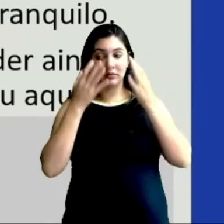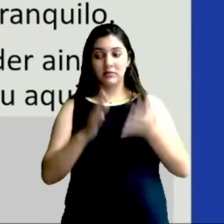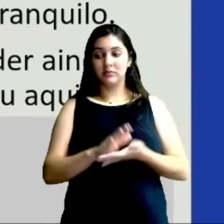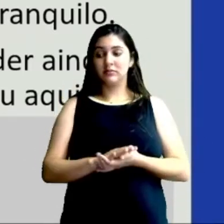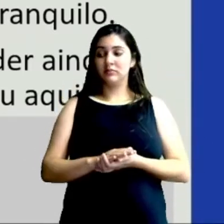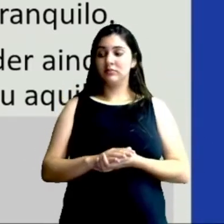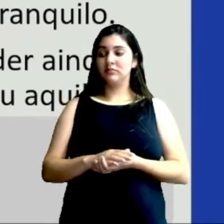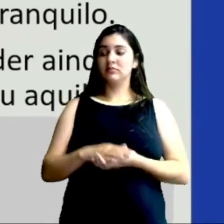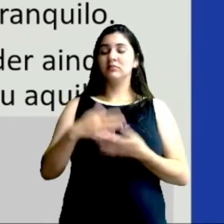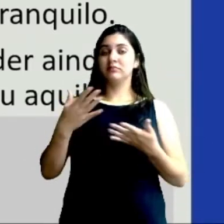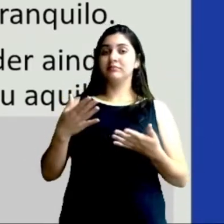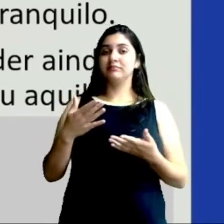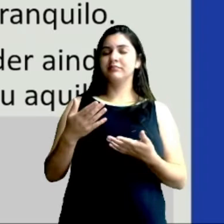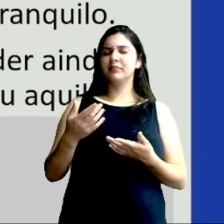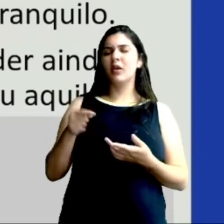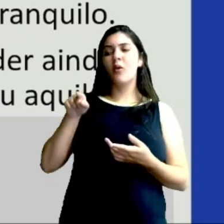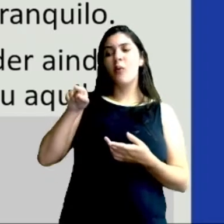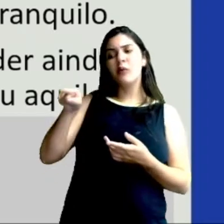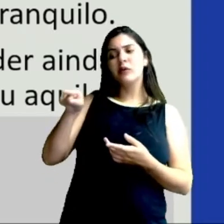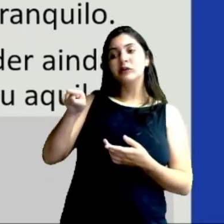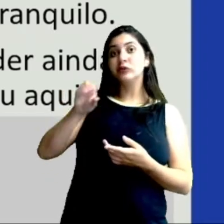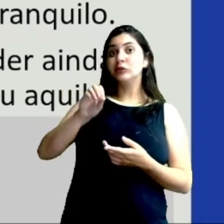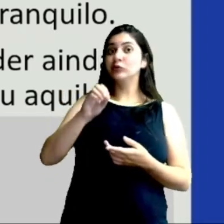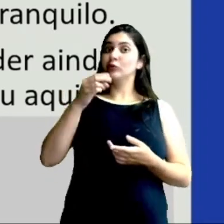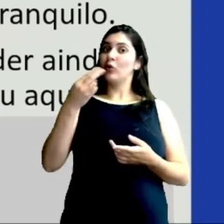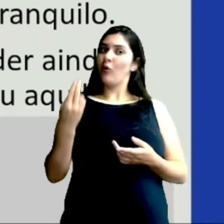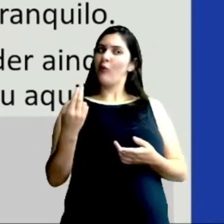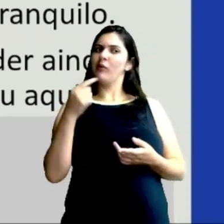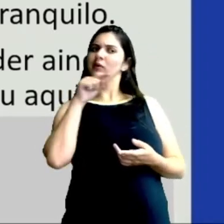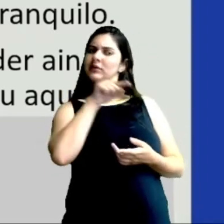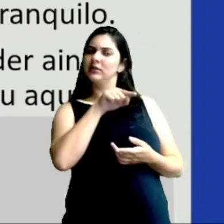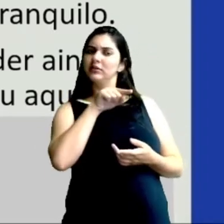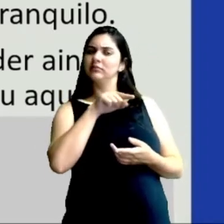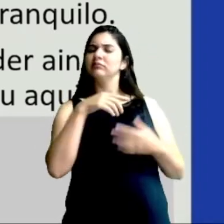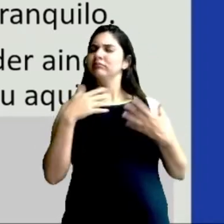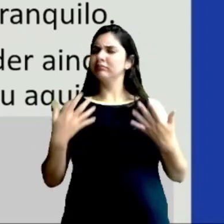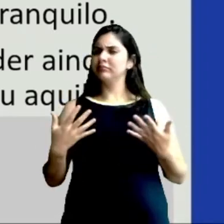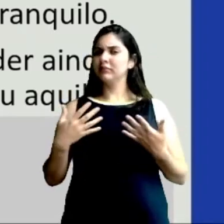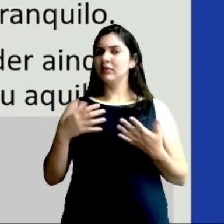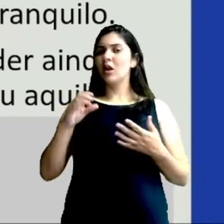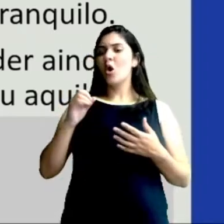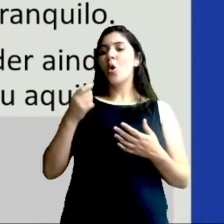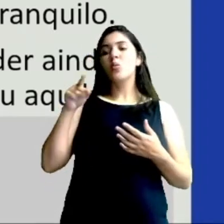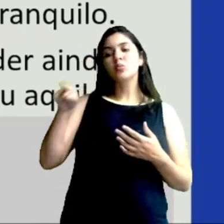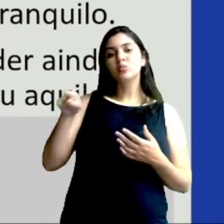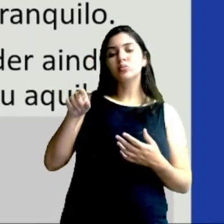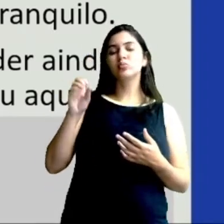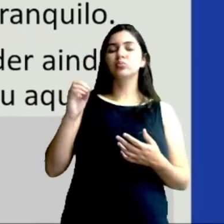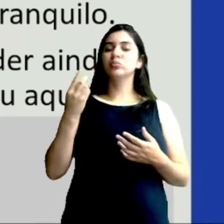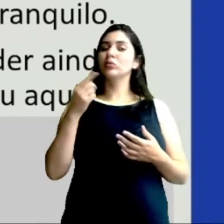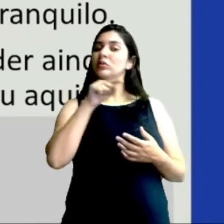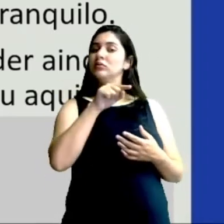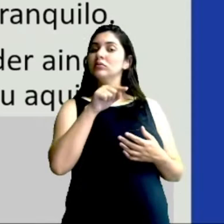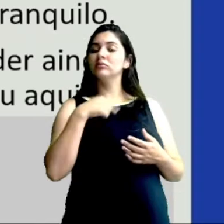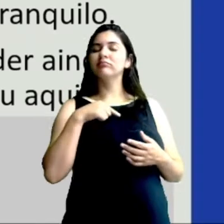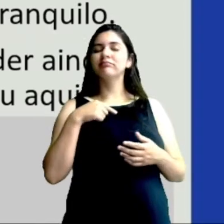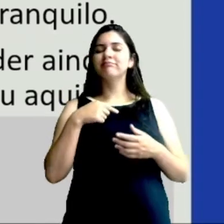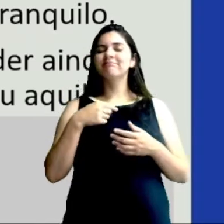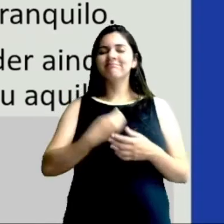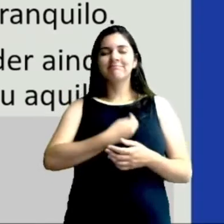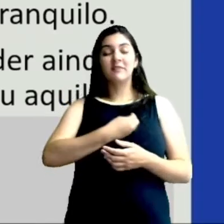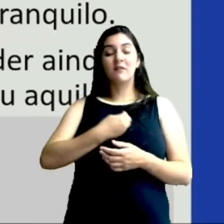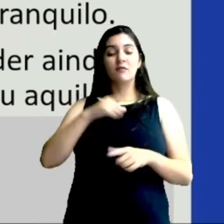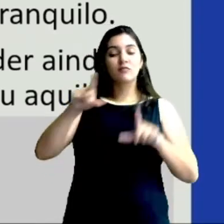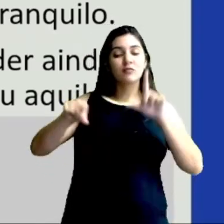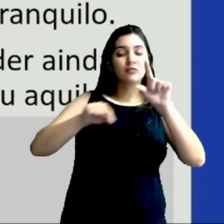o Isto ou Aquilo ou Isto ou Aquilo e vivo escolhendo o dia inteiro